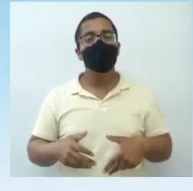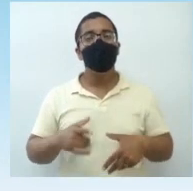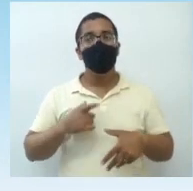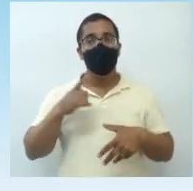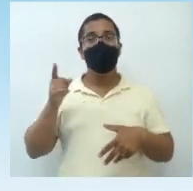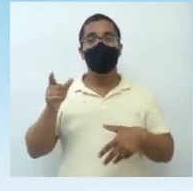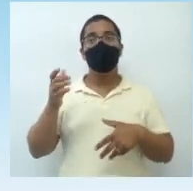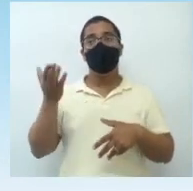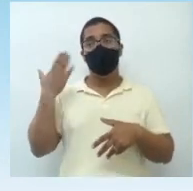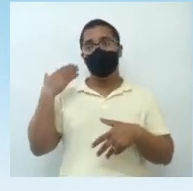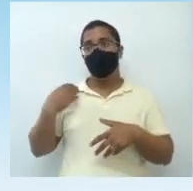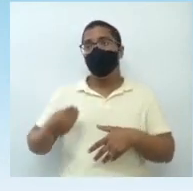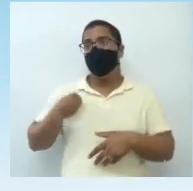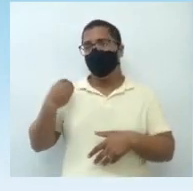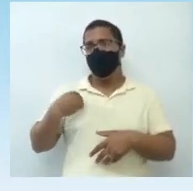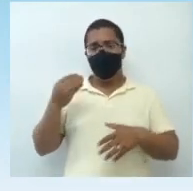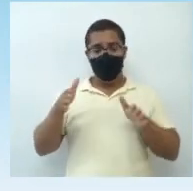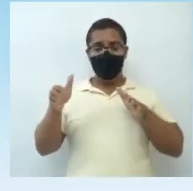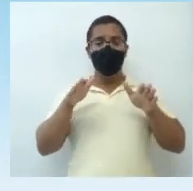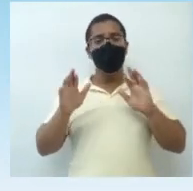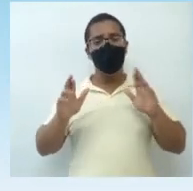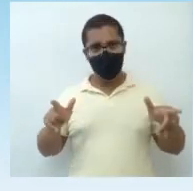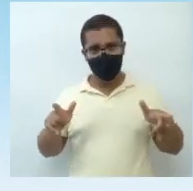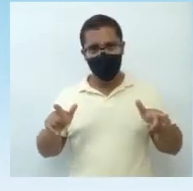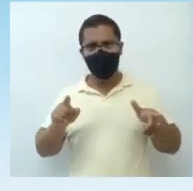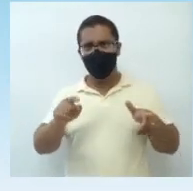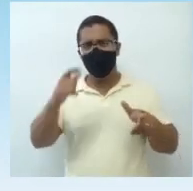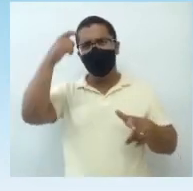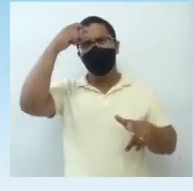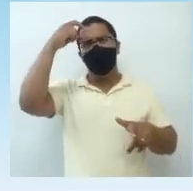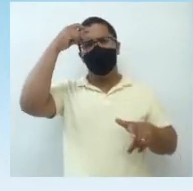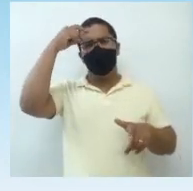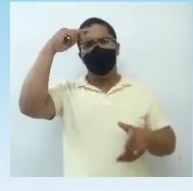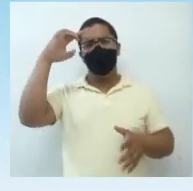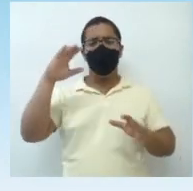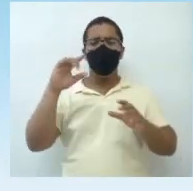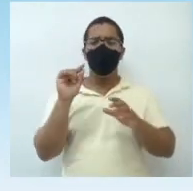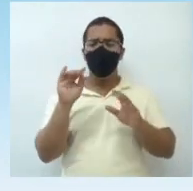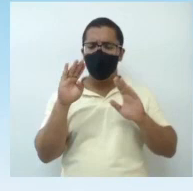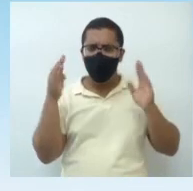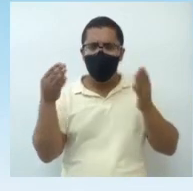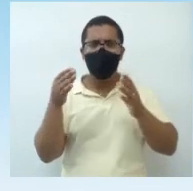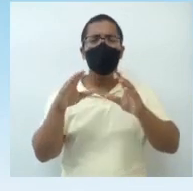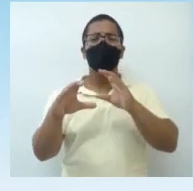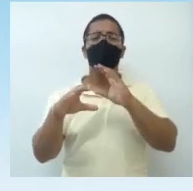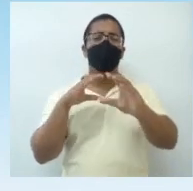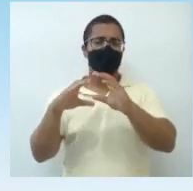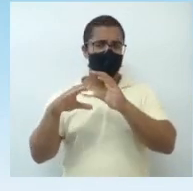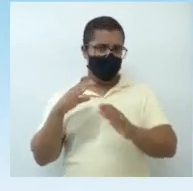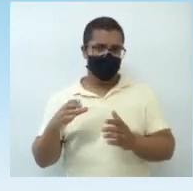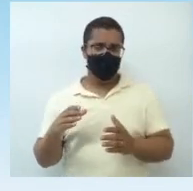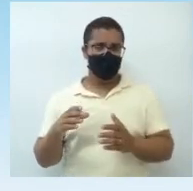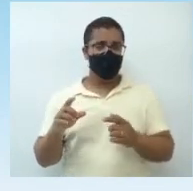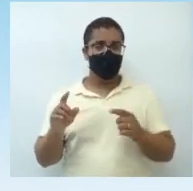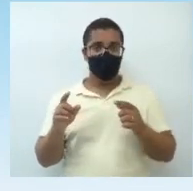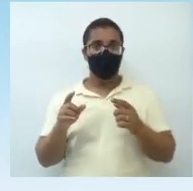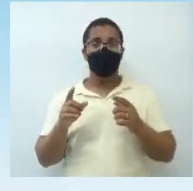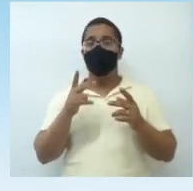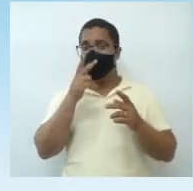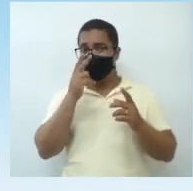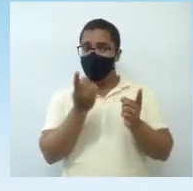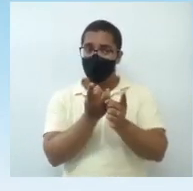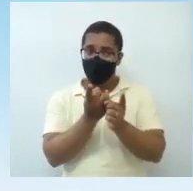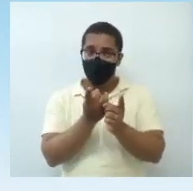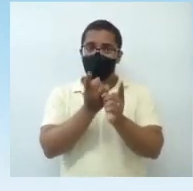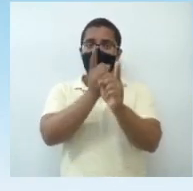basear a sua teoria na chamada racionalidade comunicativa que se contrapõe a